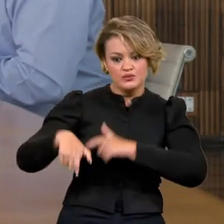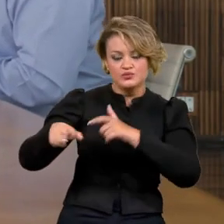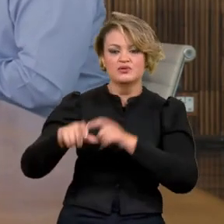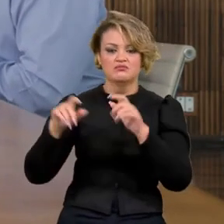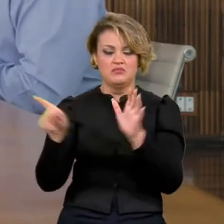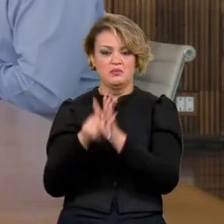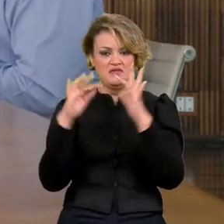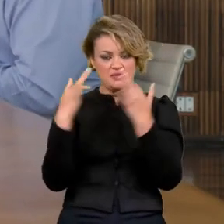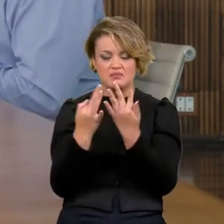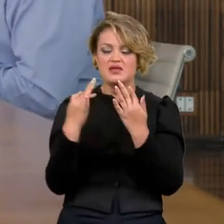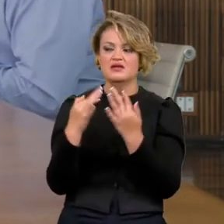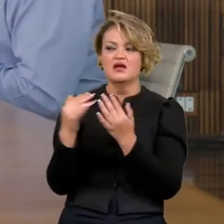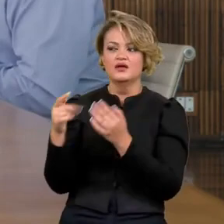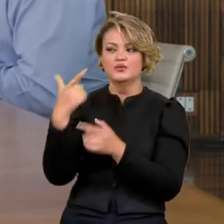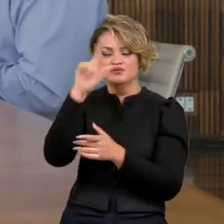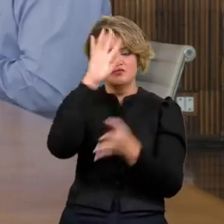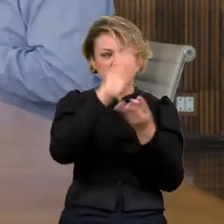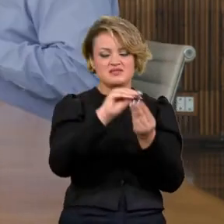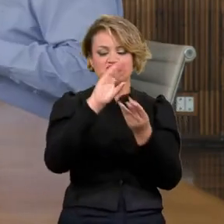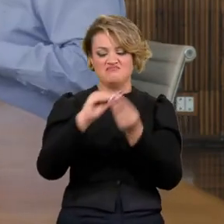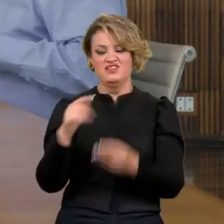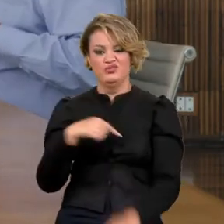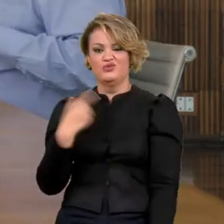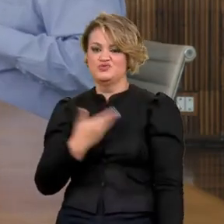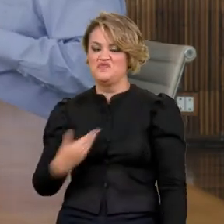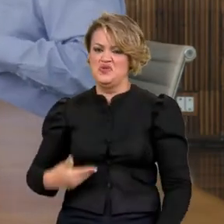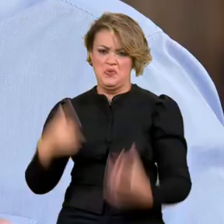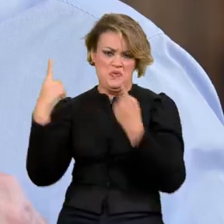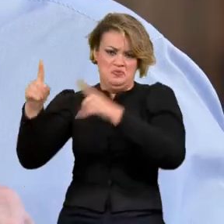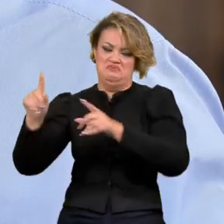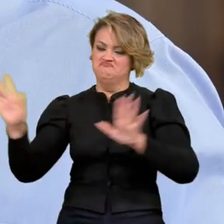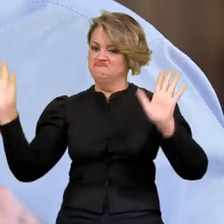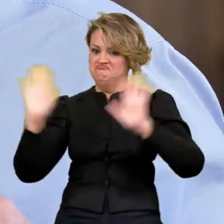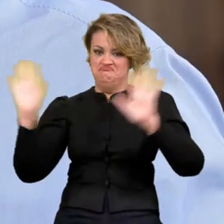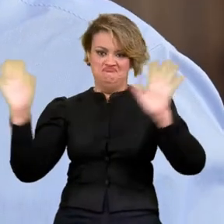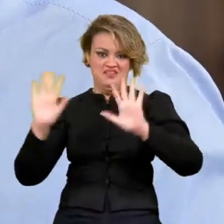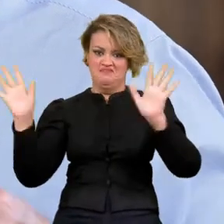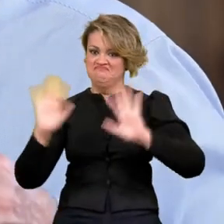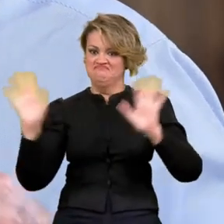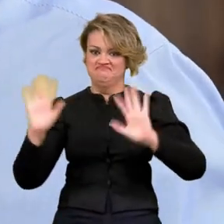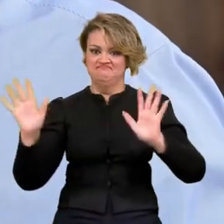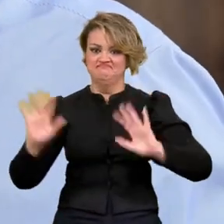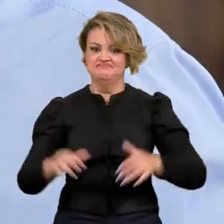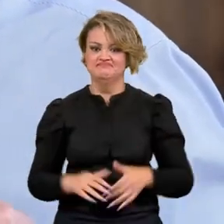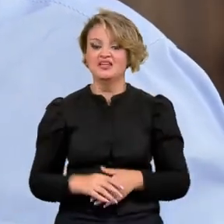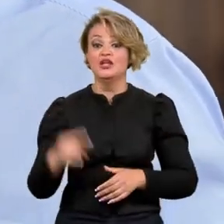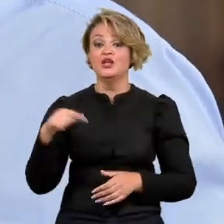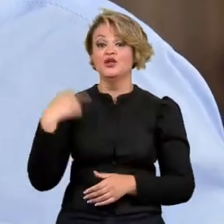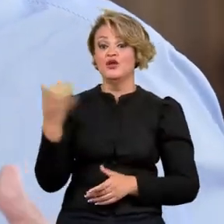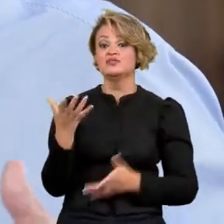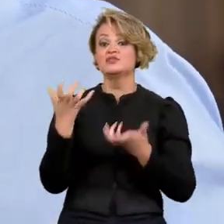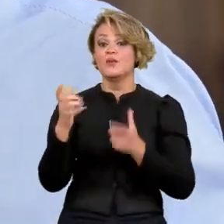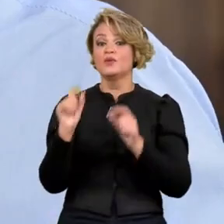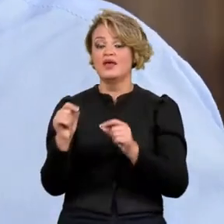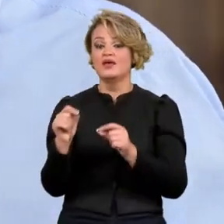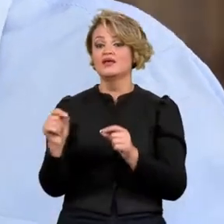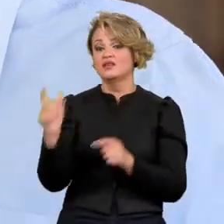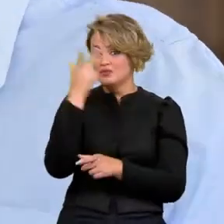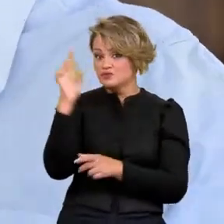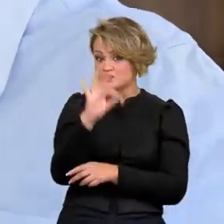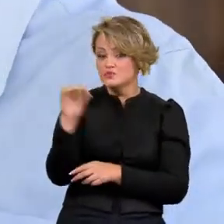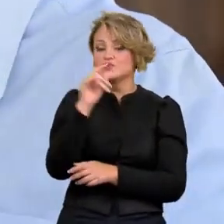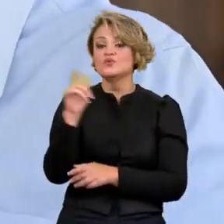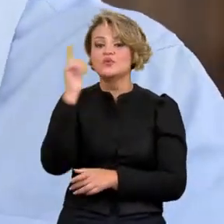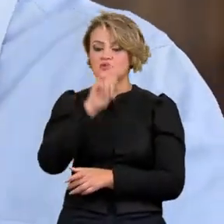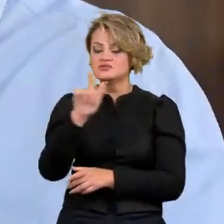não há nenhuma objeção a eles o que nós queremos é que todos produzem cresça e que o Brasil cresça junto